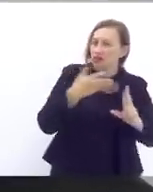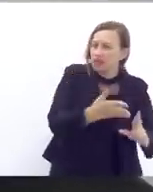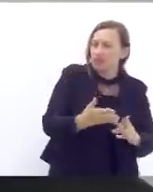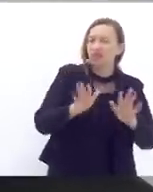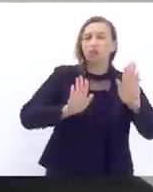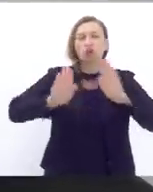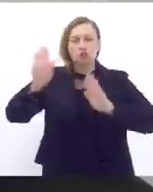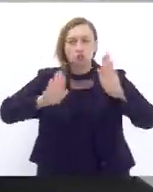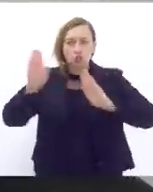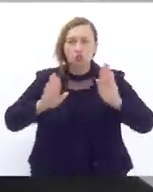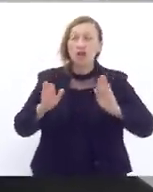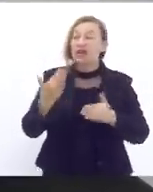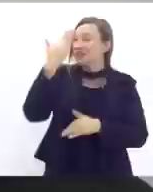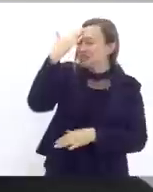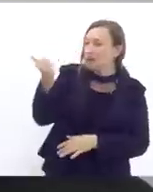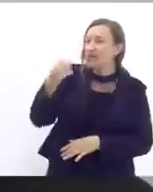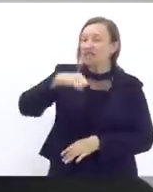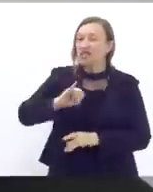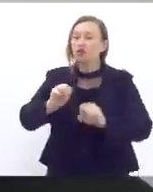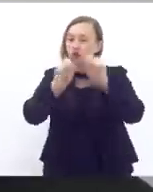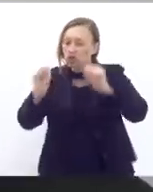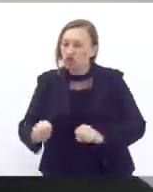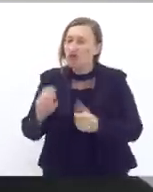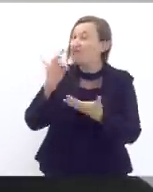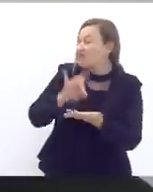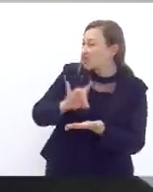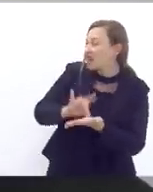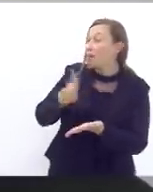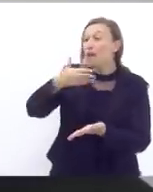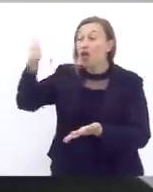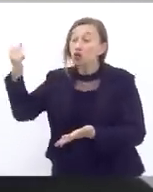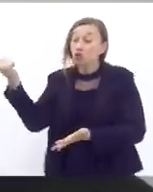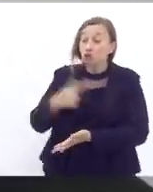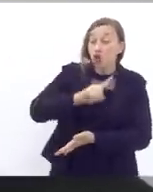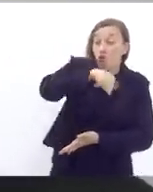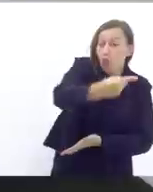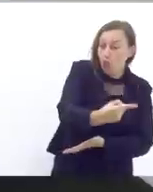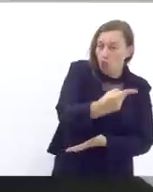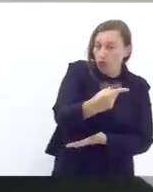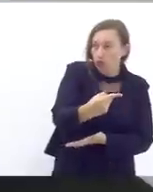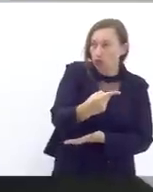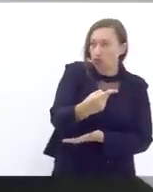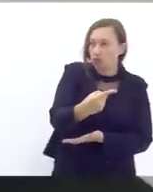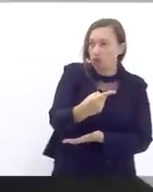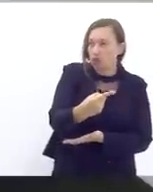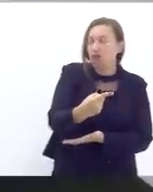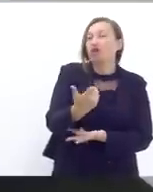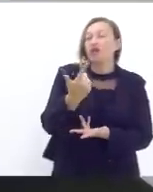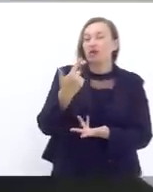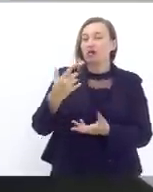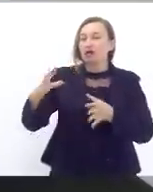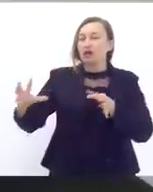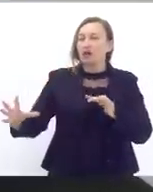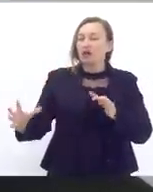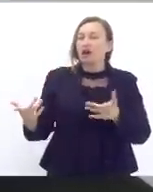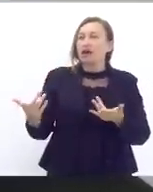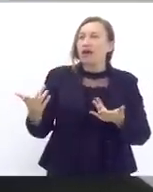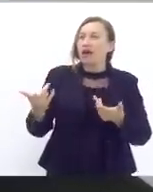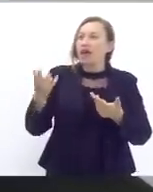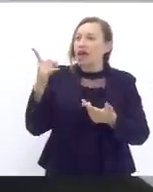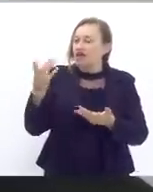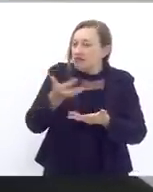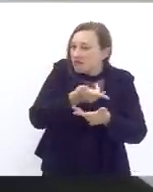licitação de saber se o sistema realmente vai ser melhor do que o outro a migração sistema para 450 mil vidas é